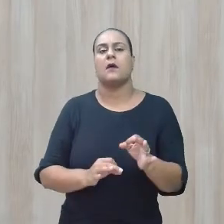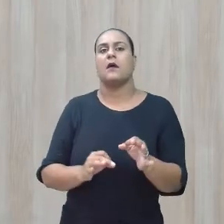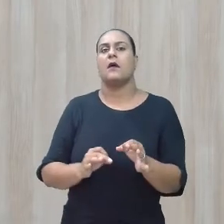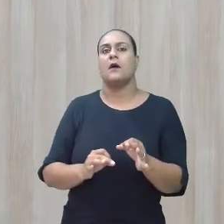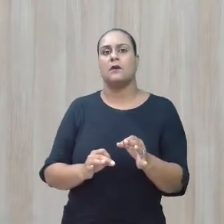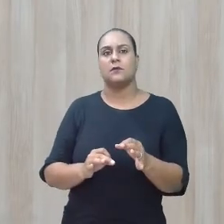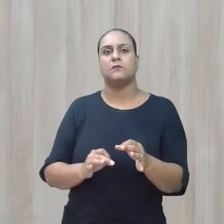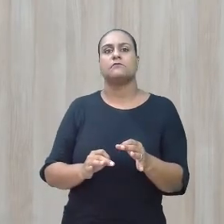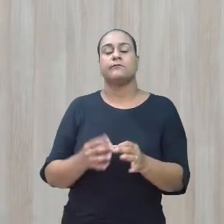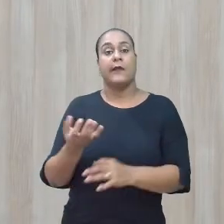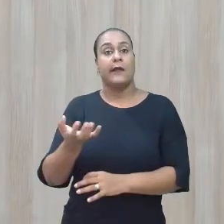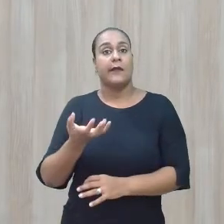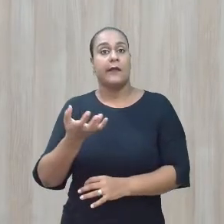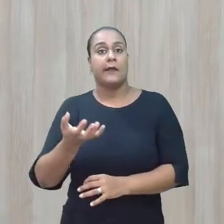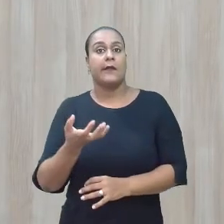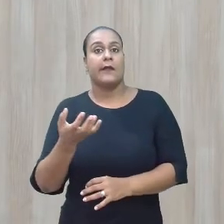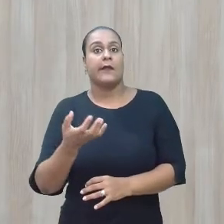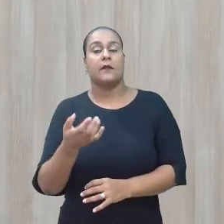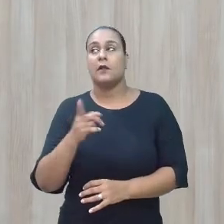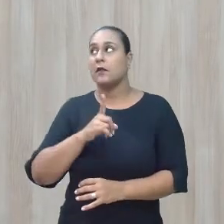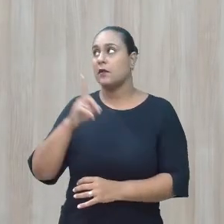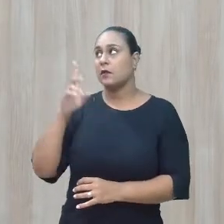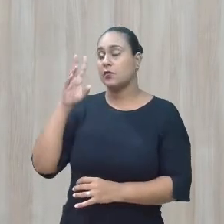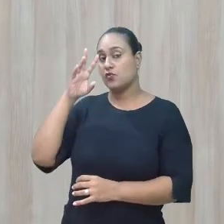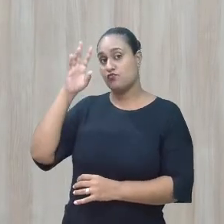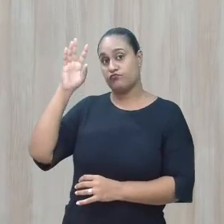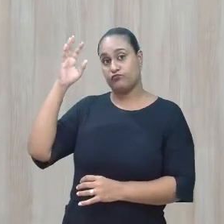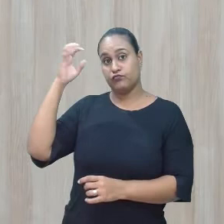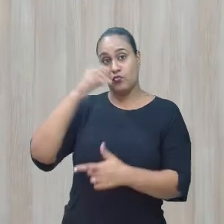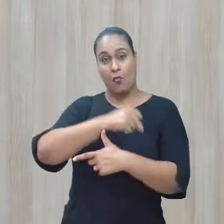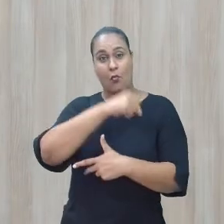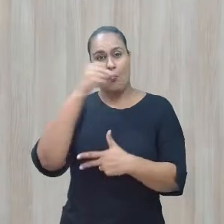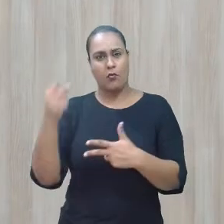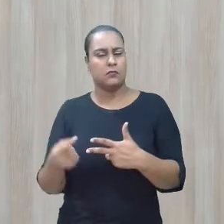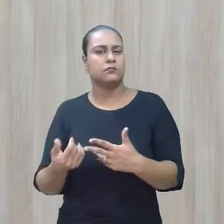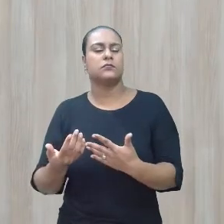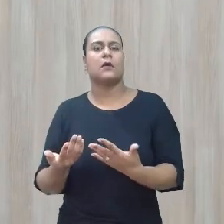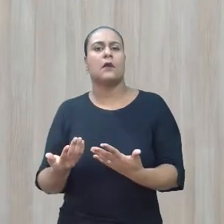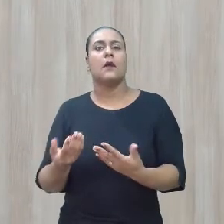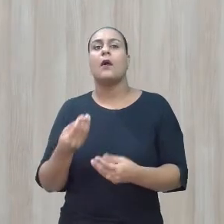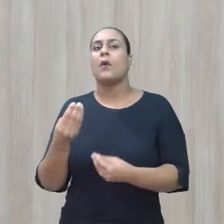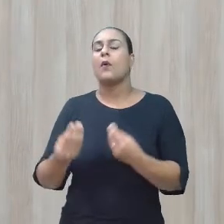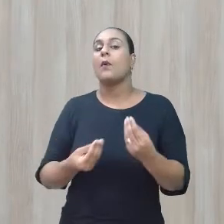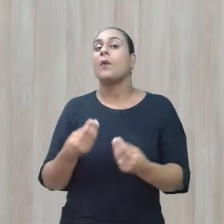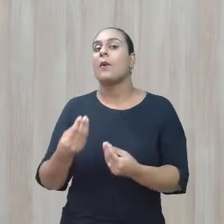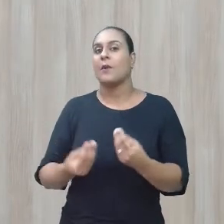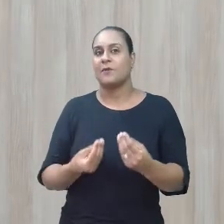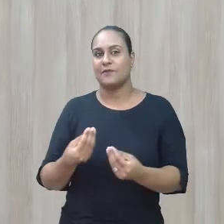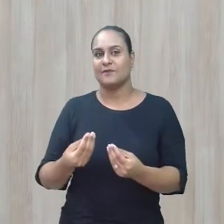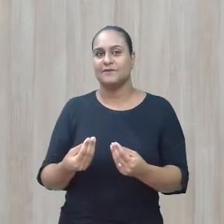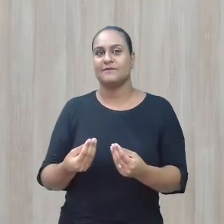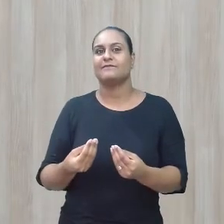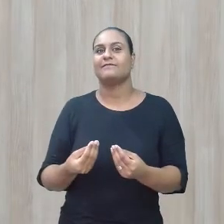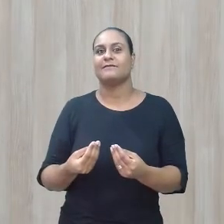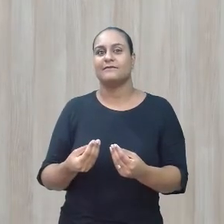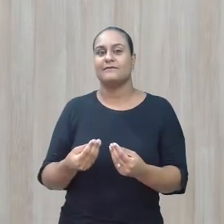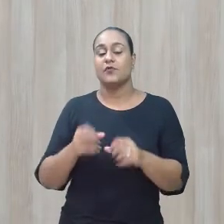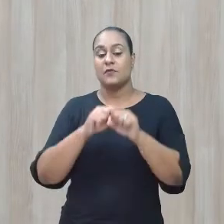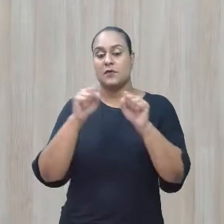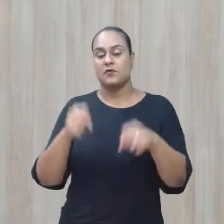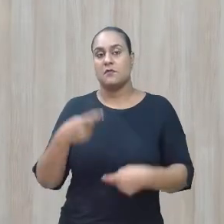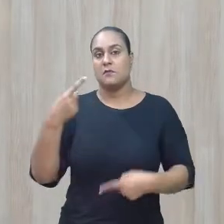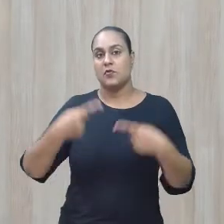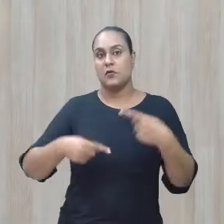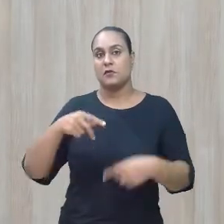do poder, né, pelo menos enquanto não tinha o Dom Pedro II não assumia, como é que vai encaminhar, né, o sistema político no Brasil,